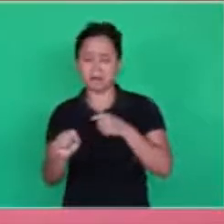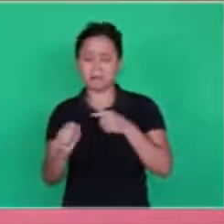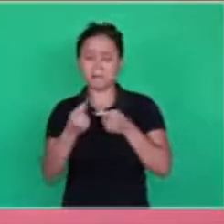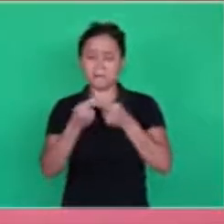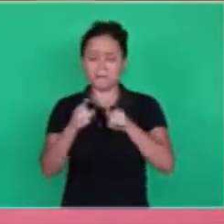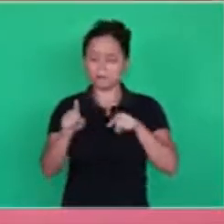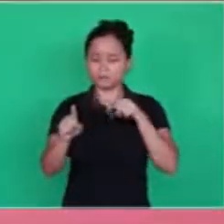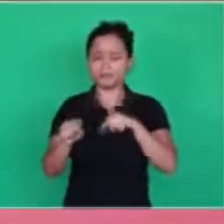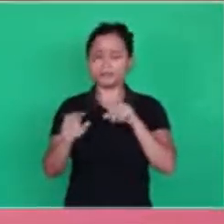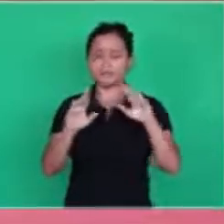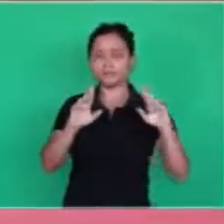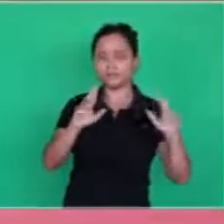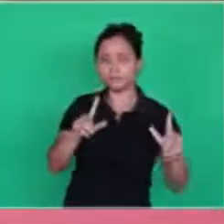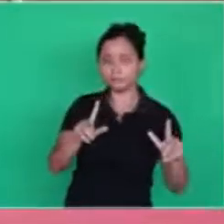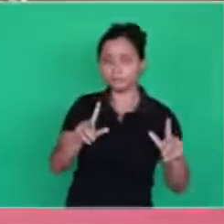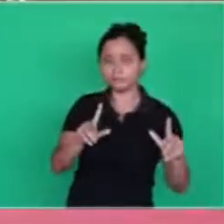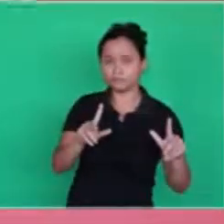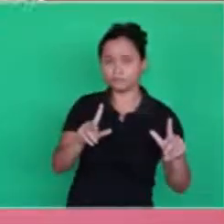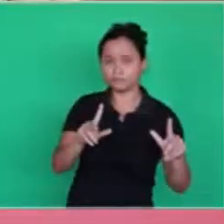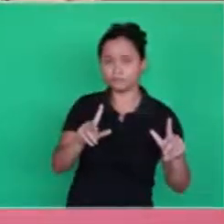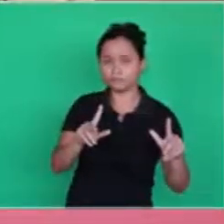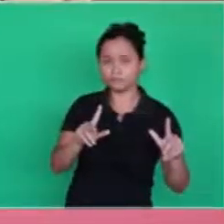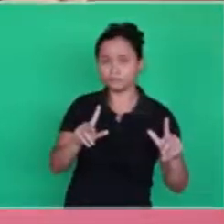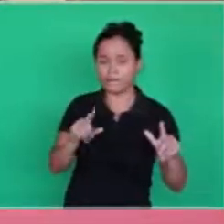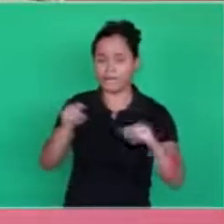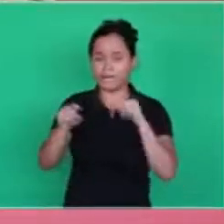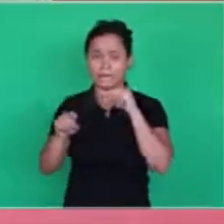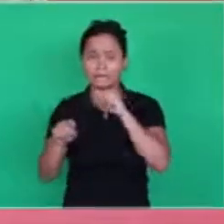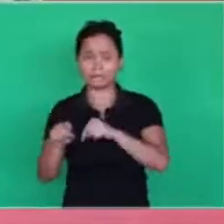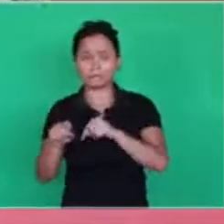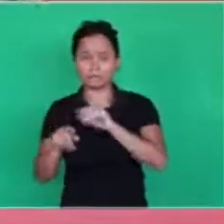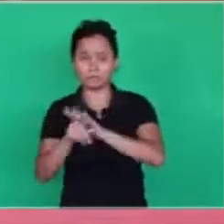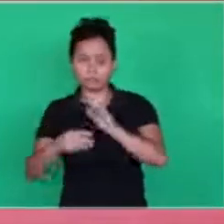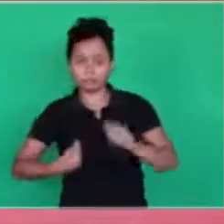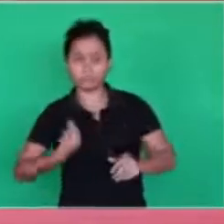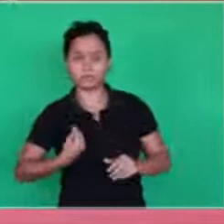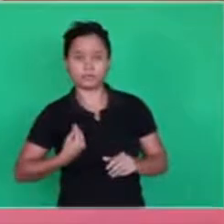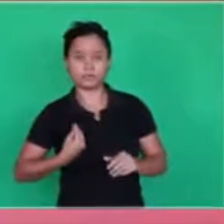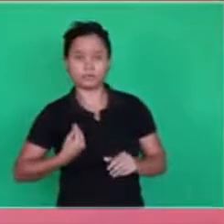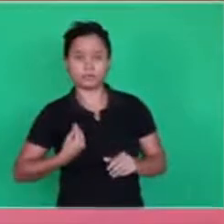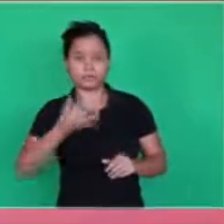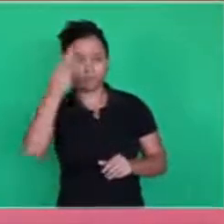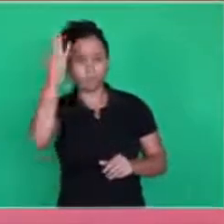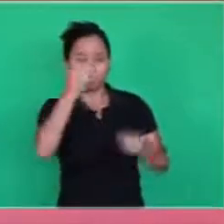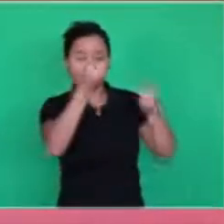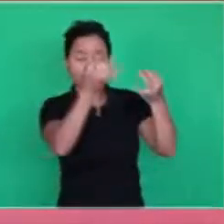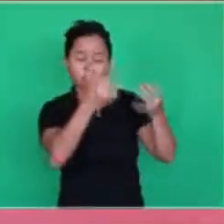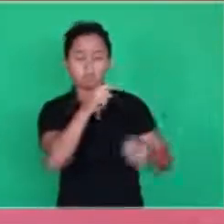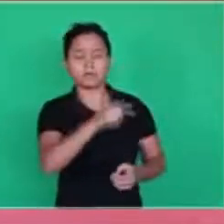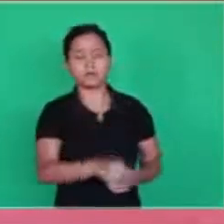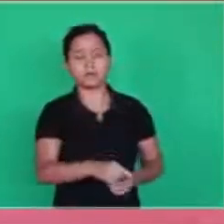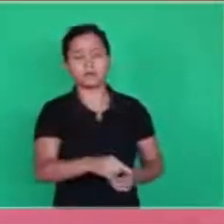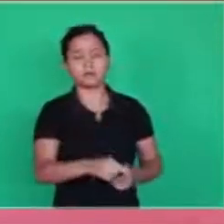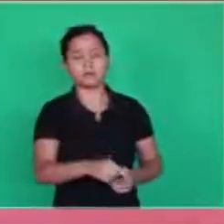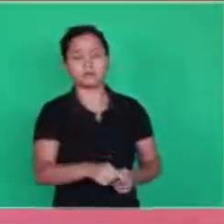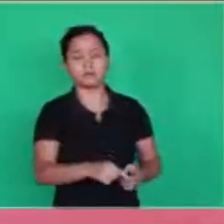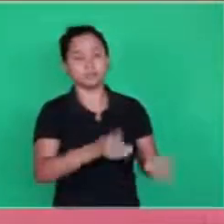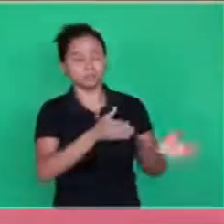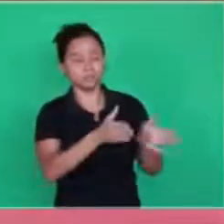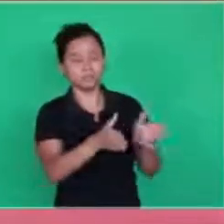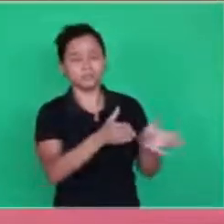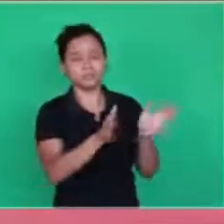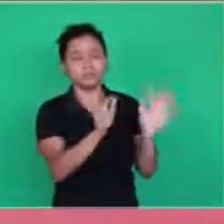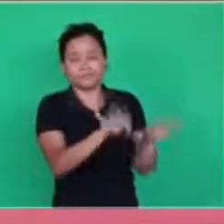da Bíblia. O Logos do filósofo é temporal, é isso aqui. É princípio,